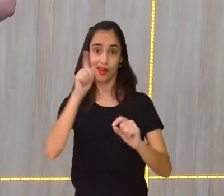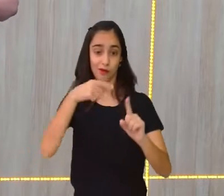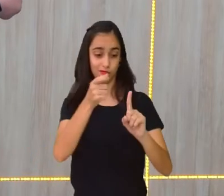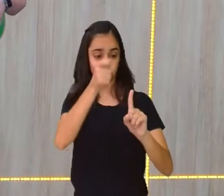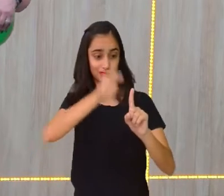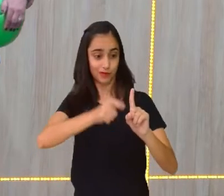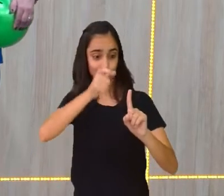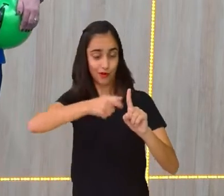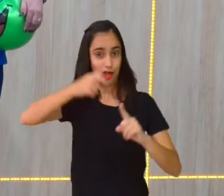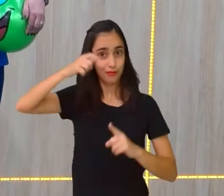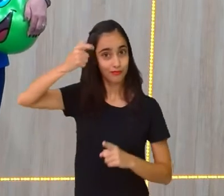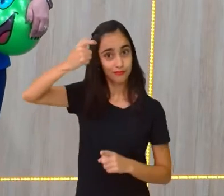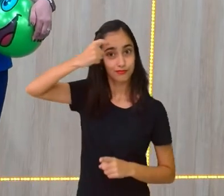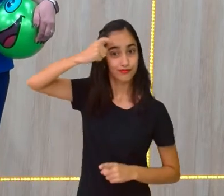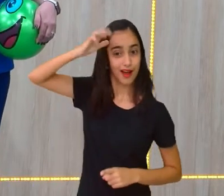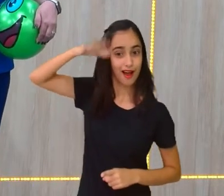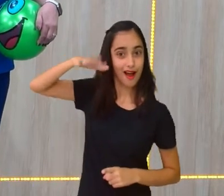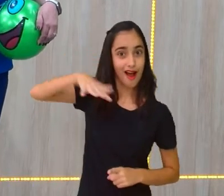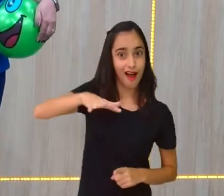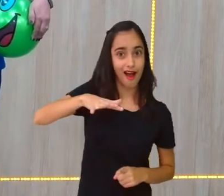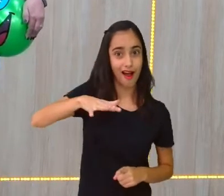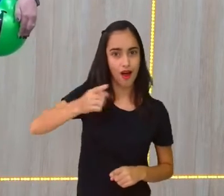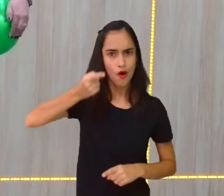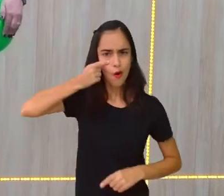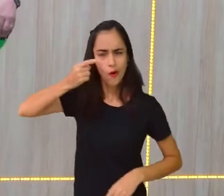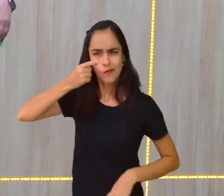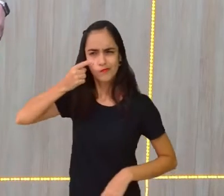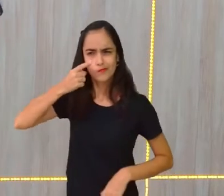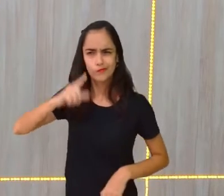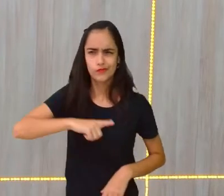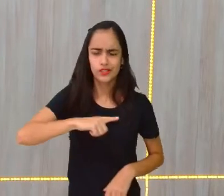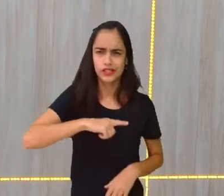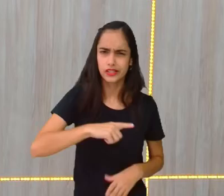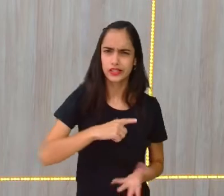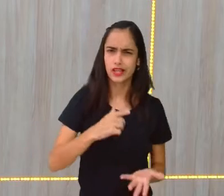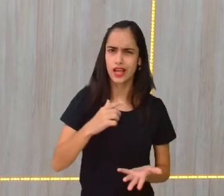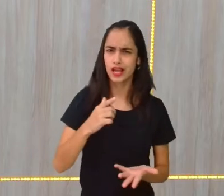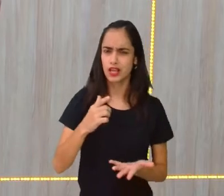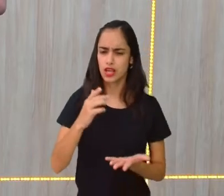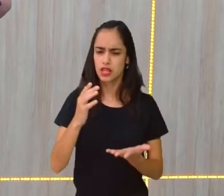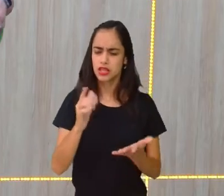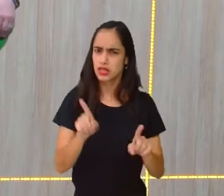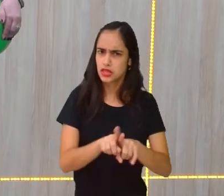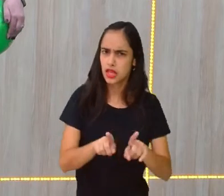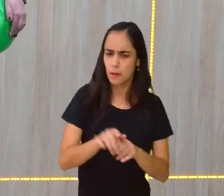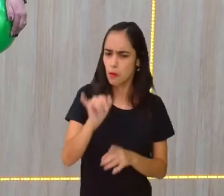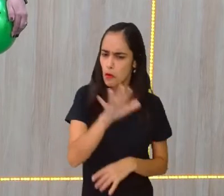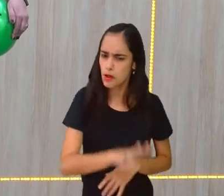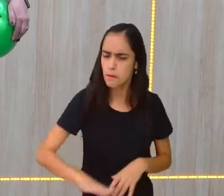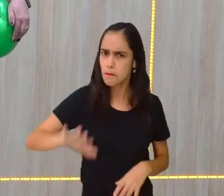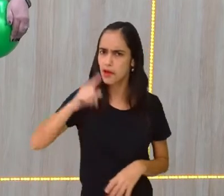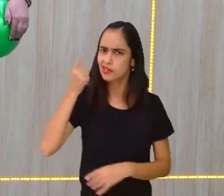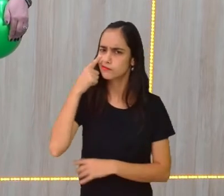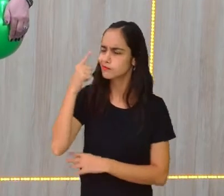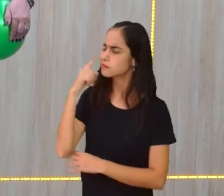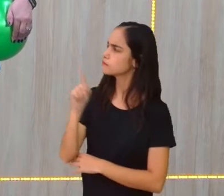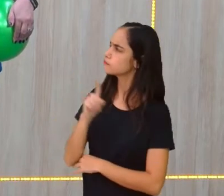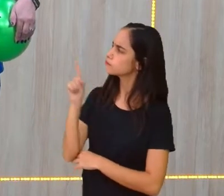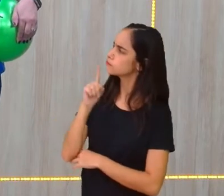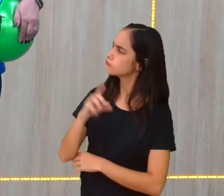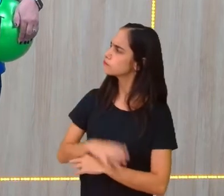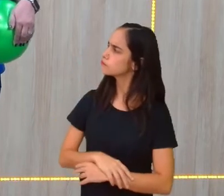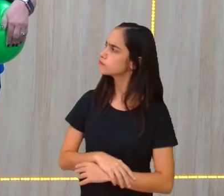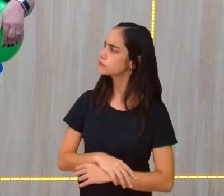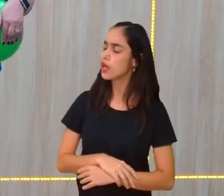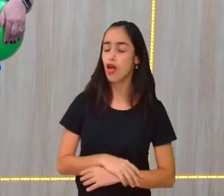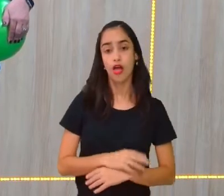questão também, né, daquele símbolo. Será que vocês já ouviram alguma informação a respeito dele? Pessoal, ele representa